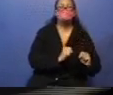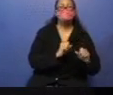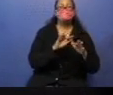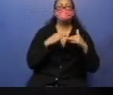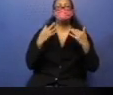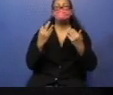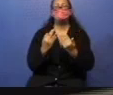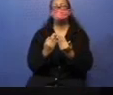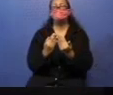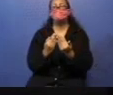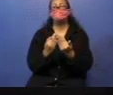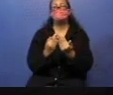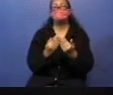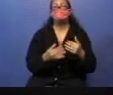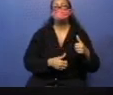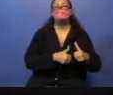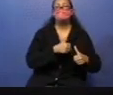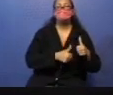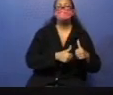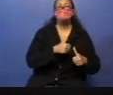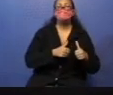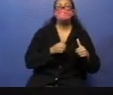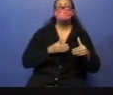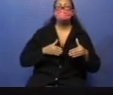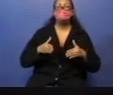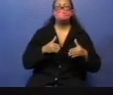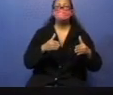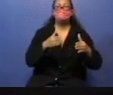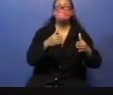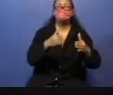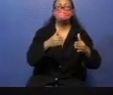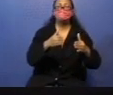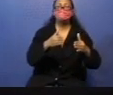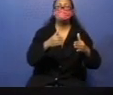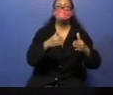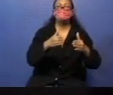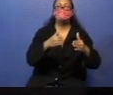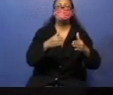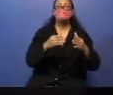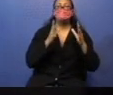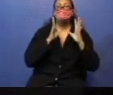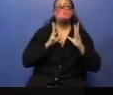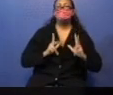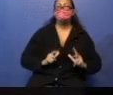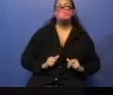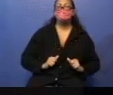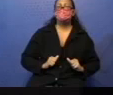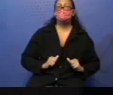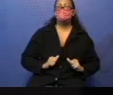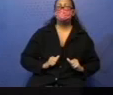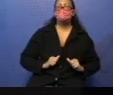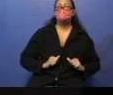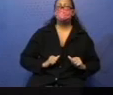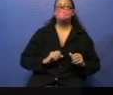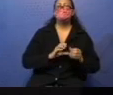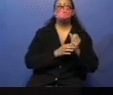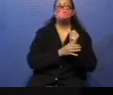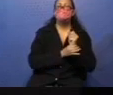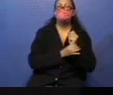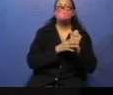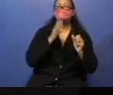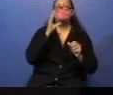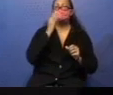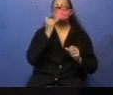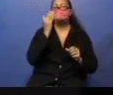Nós temos o jogo A Trilha da Higiene e Segurança Alimentar. O jogo da trilha, a maioria